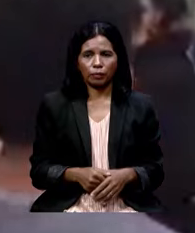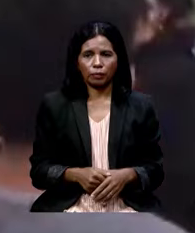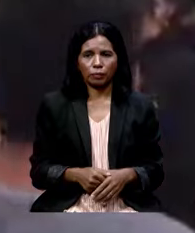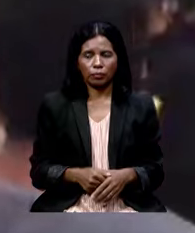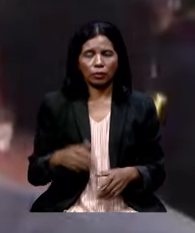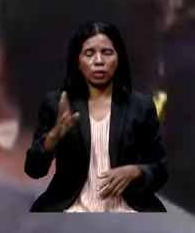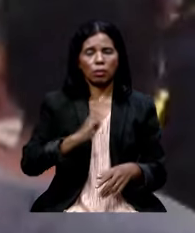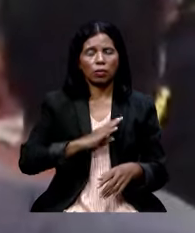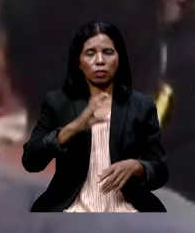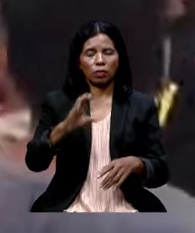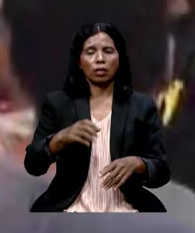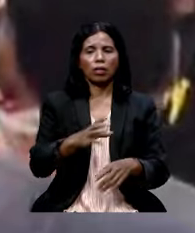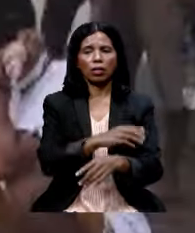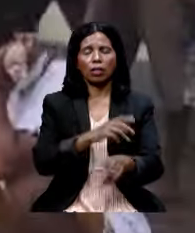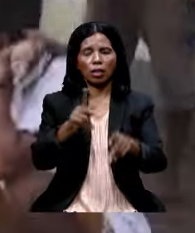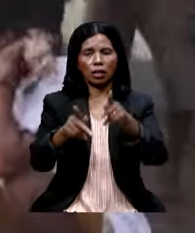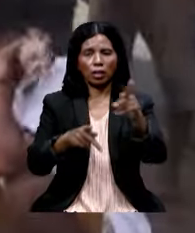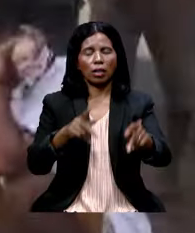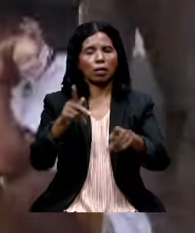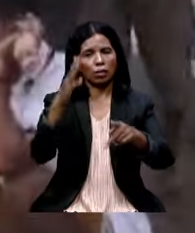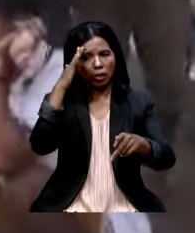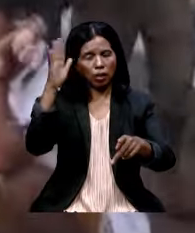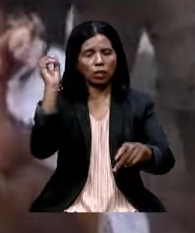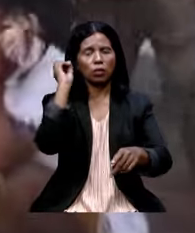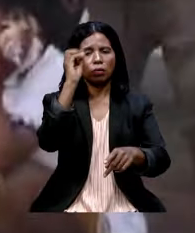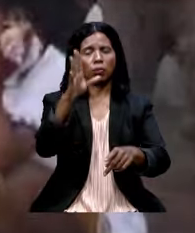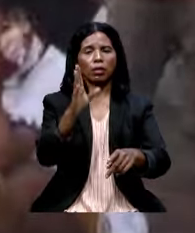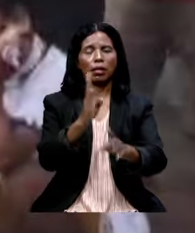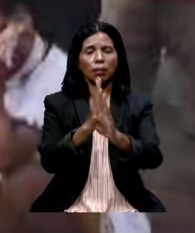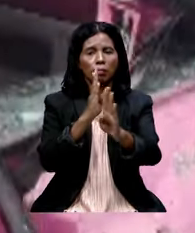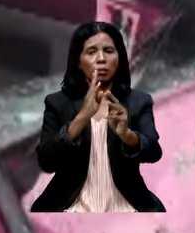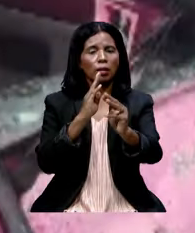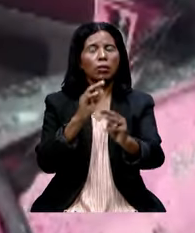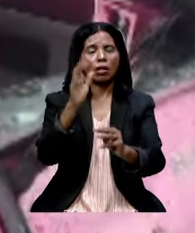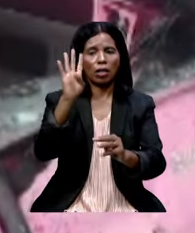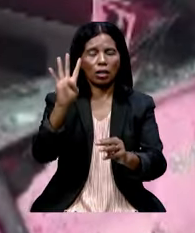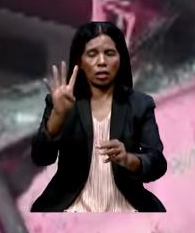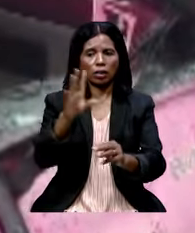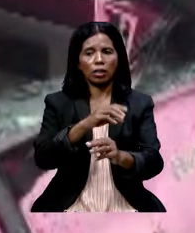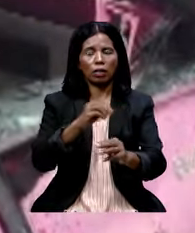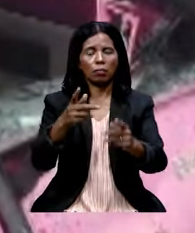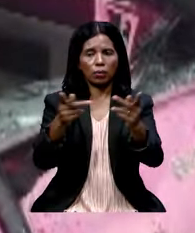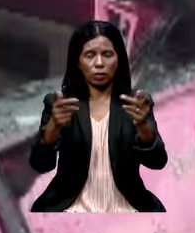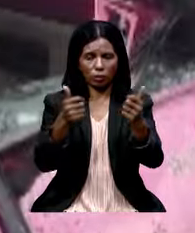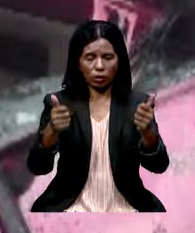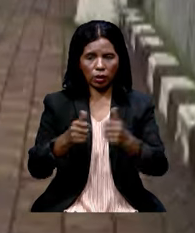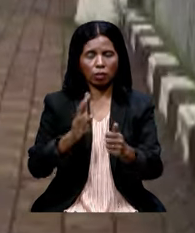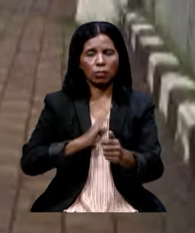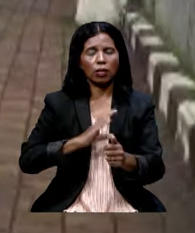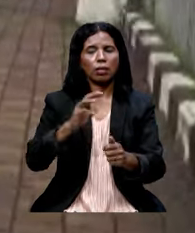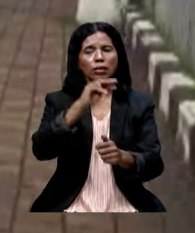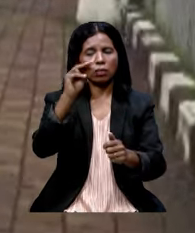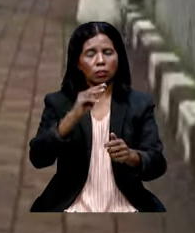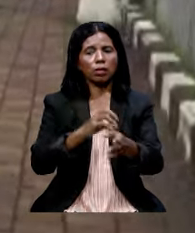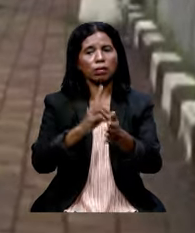Iha baukau motorista halua sanggreve tambah ema desconhecido tudo rahu mikro letehat iha area vilan tiga pos administrativo baukau. Ia segunda feira